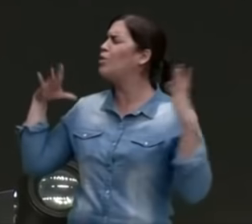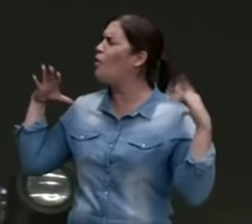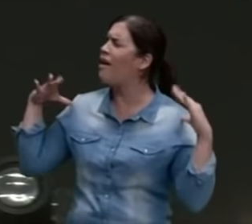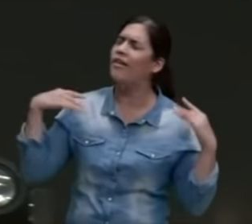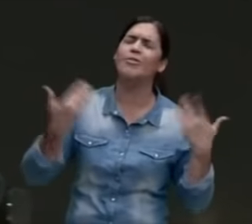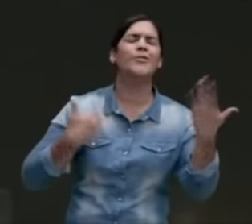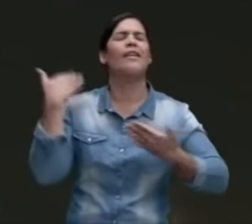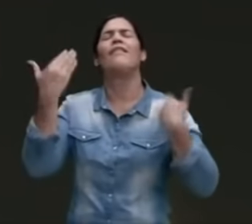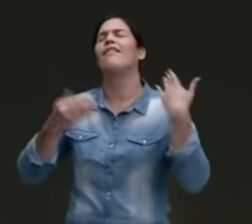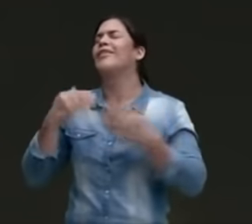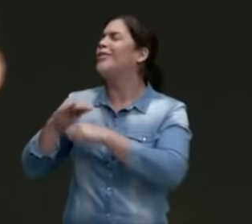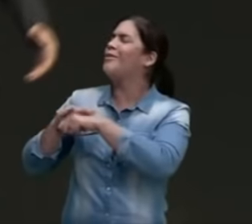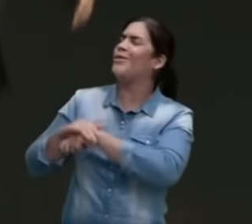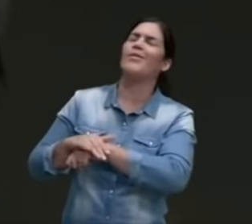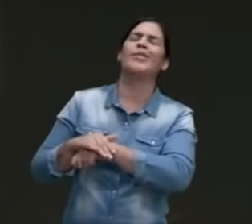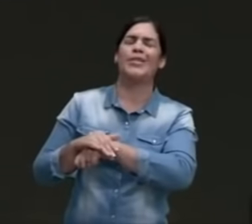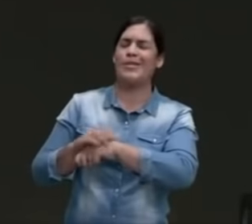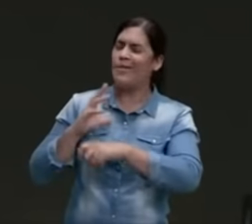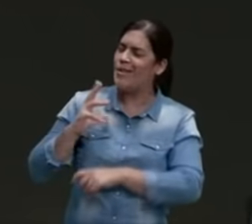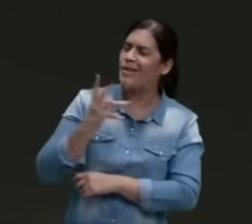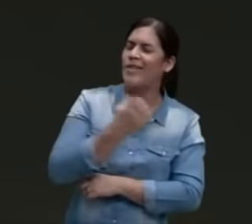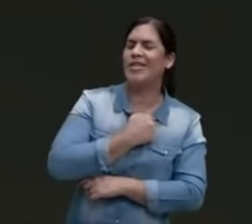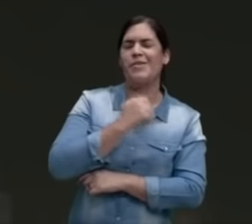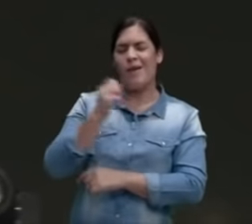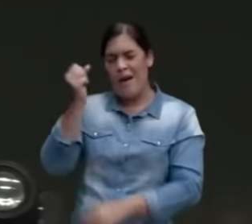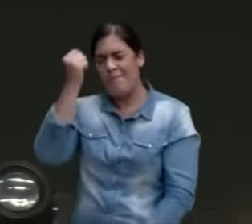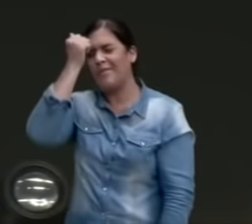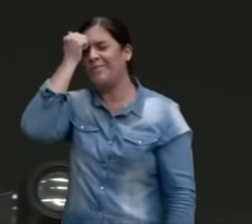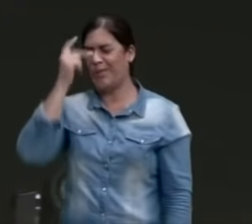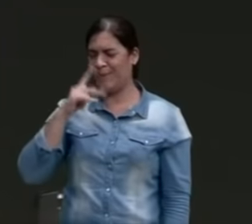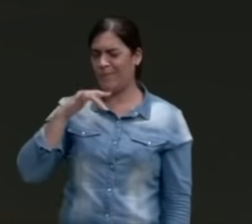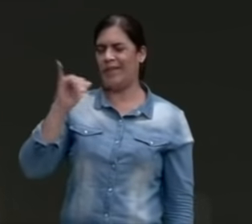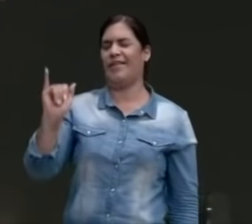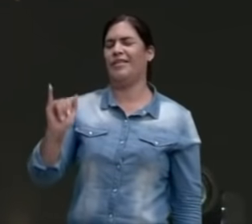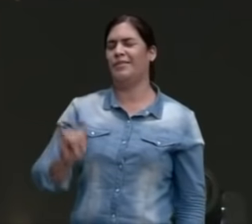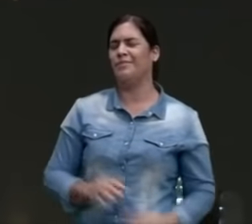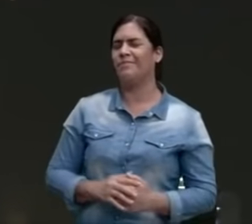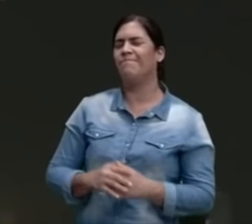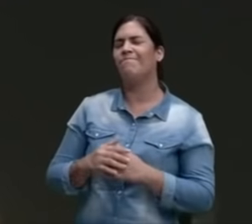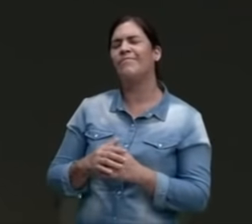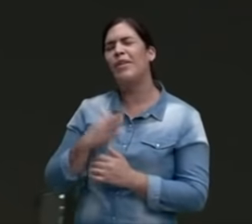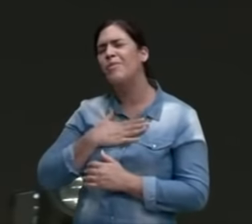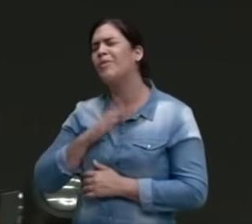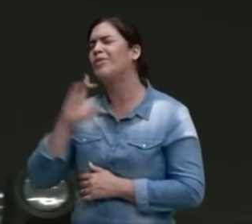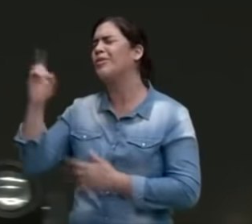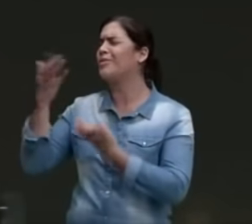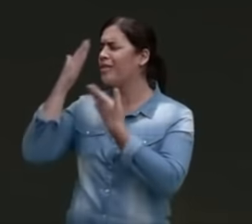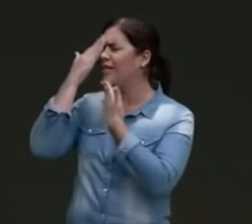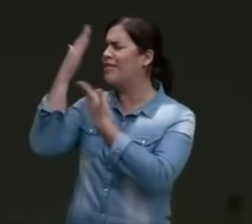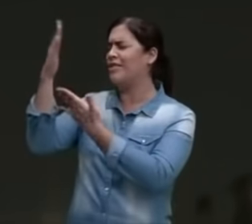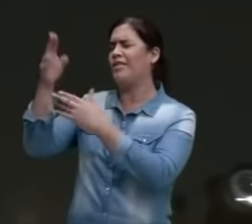se alegrar nesta noite com a salvação, com o arrependimento, Pai. Oh, meu Deus, eu quero Te agradecer, porque o Senhor